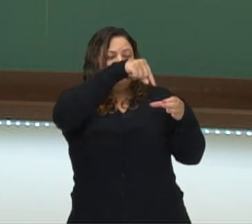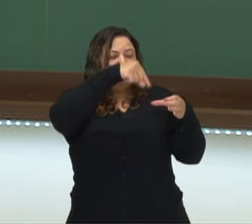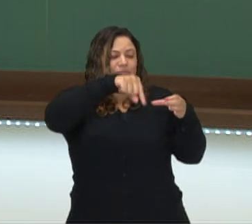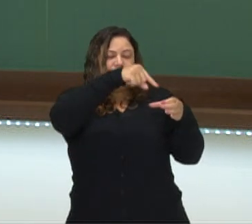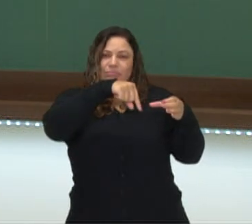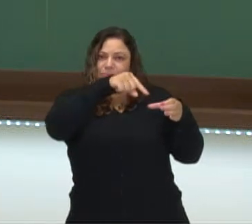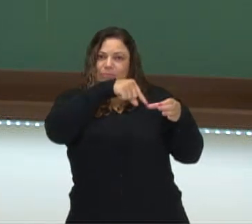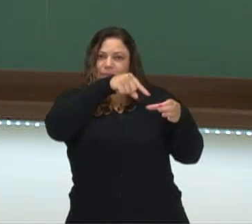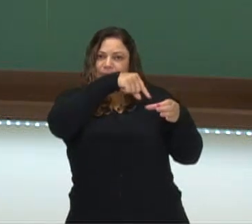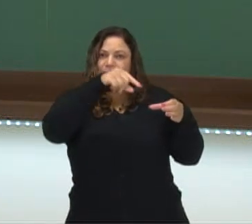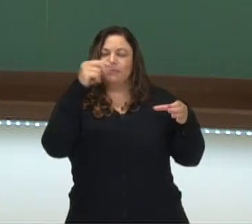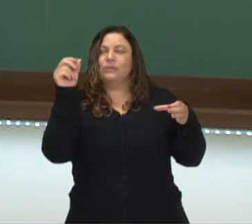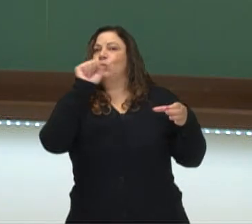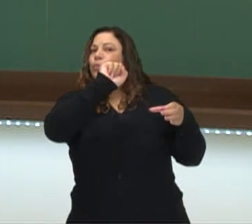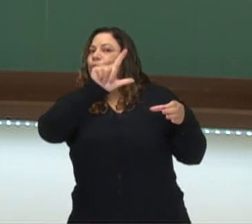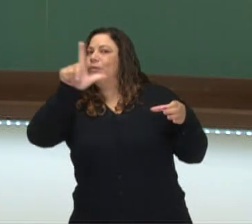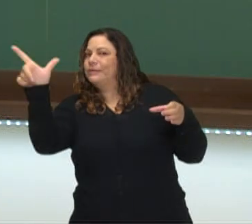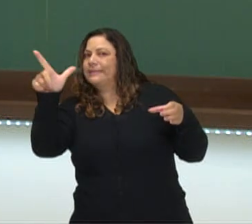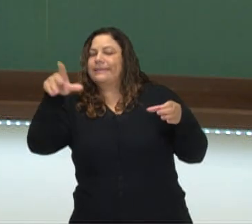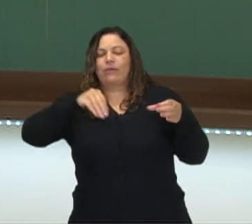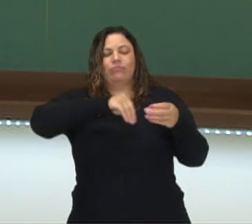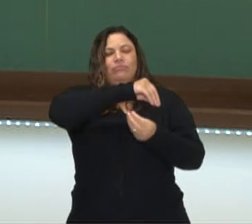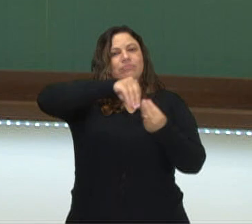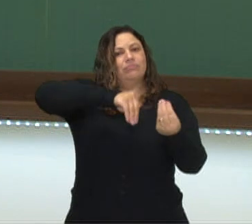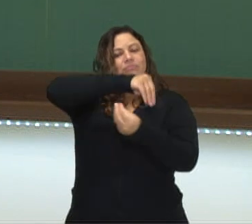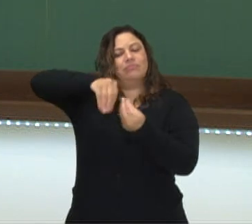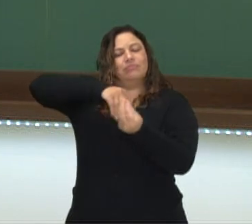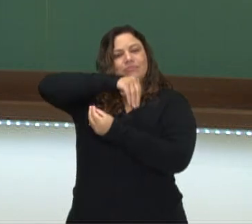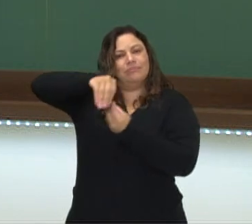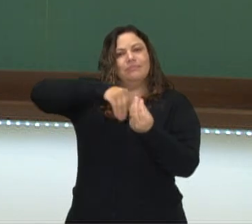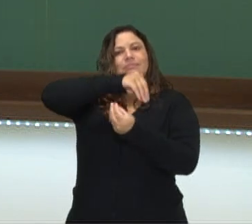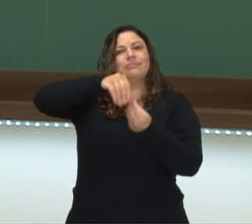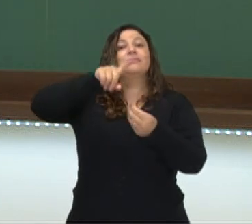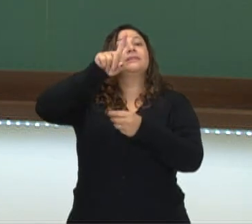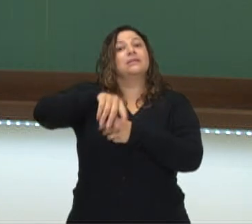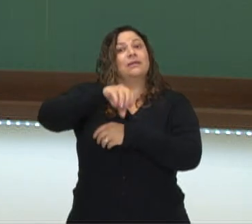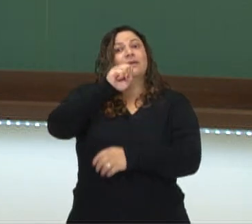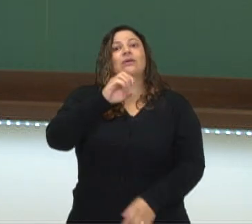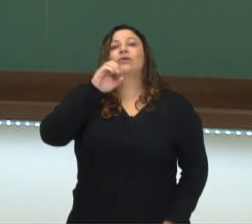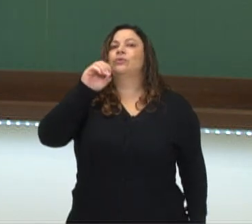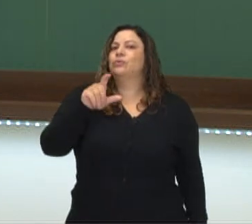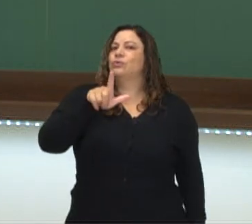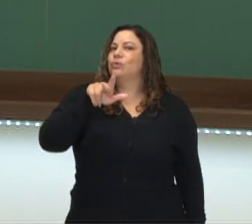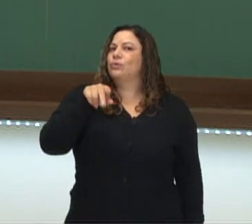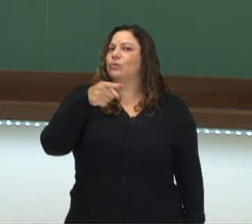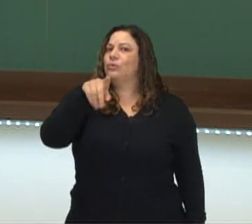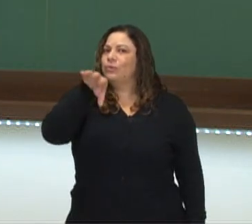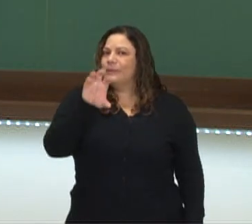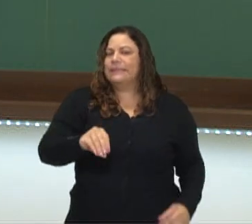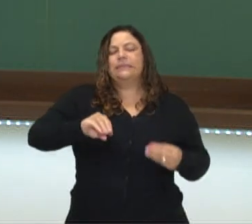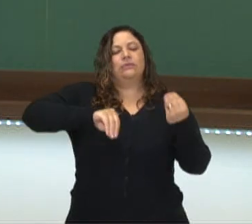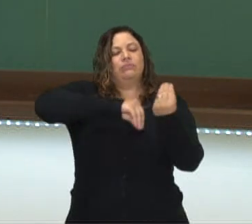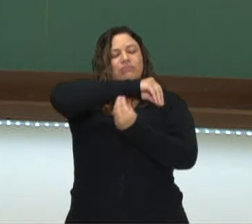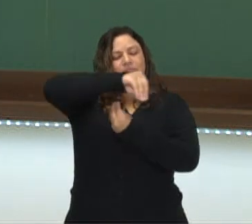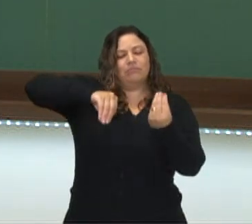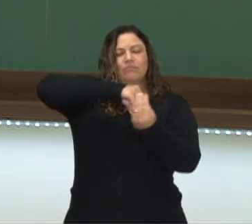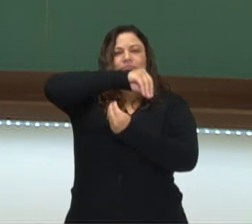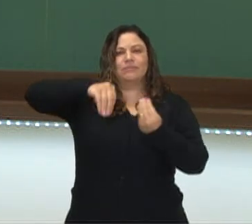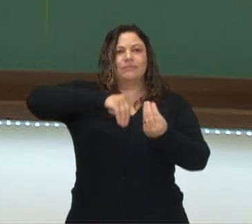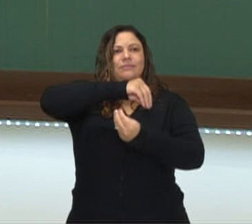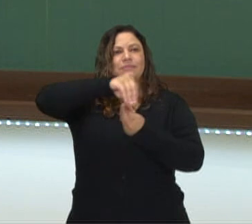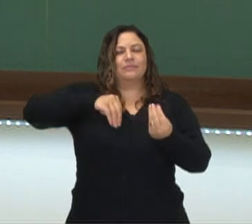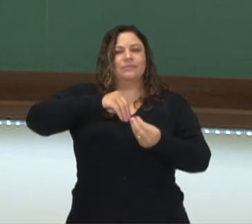ser sólido, líquido ou gasoso? É verdade. O soluto pode variar o seu estado